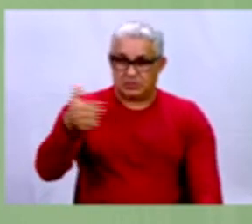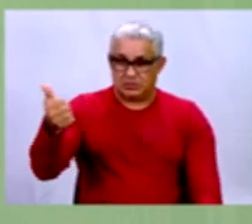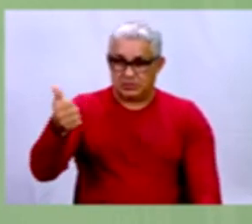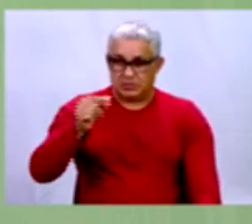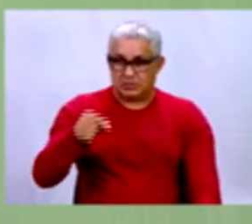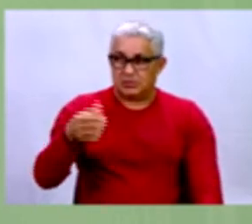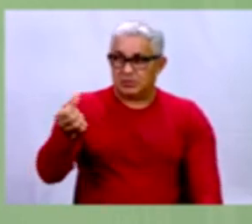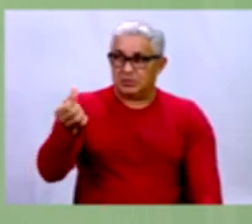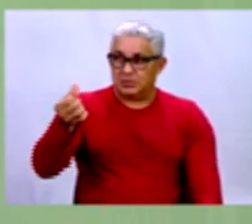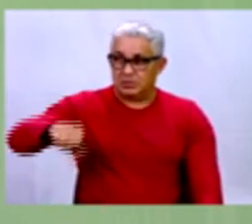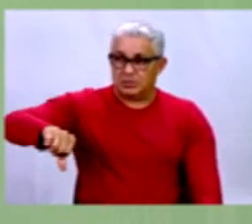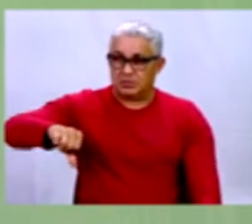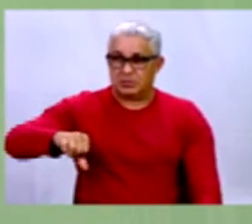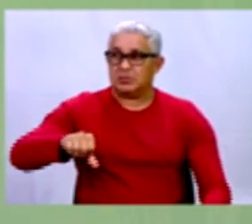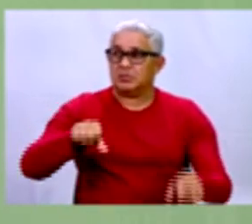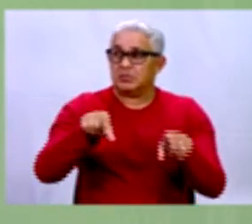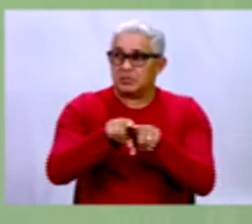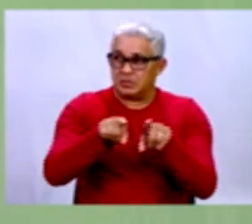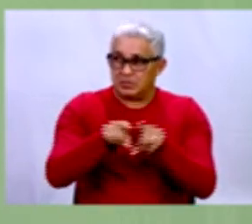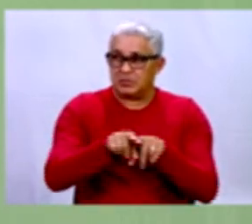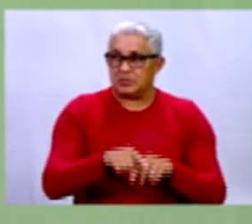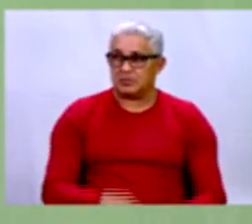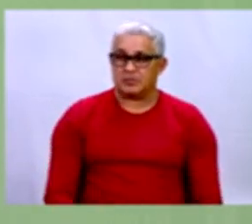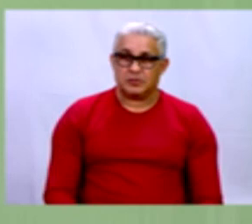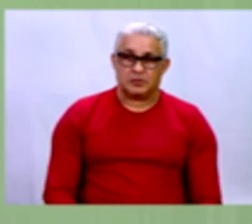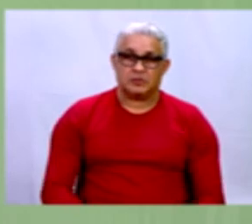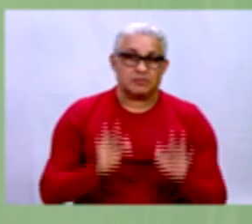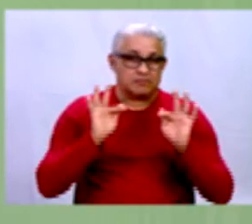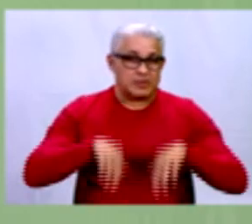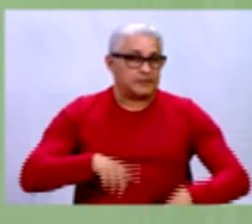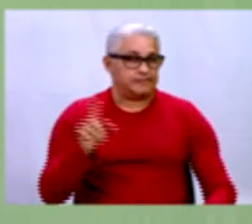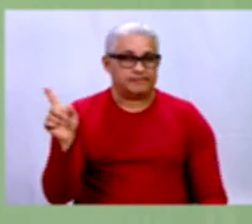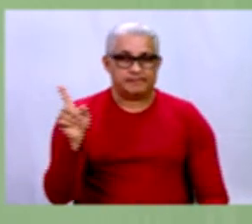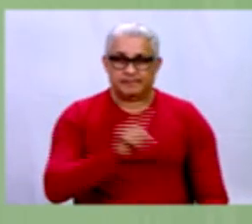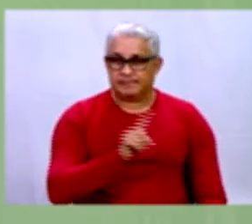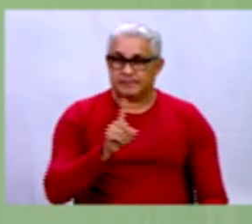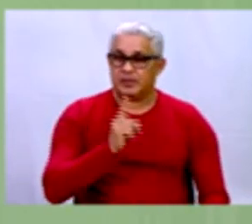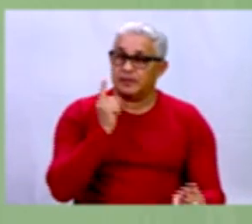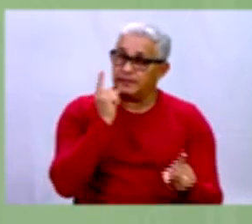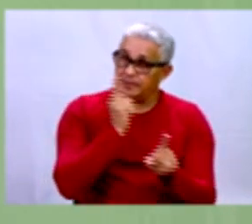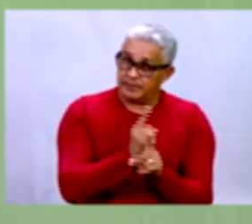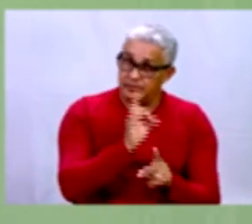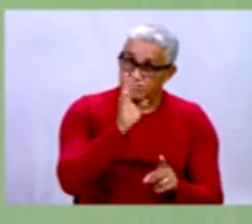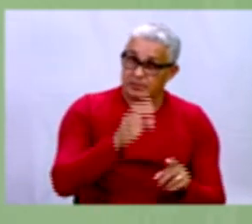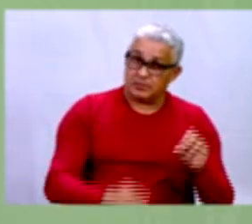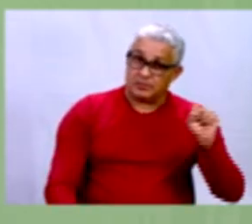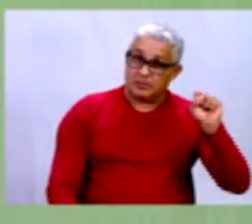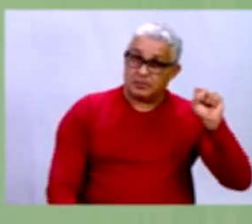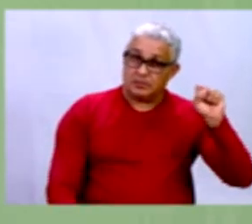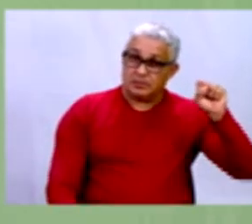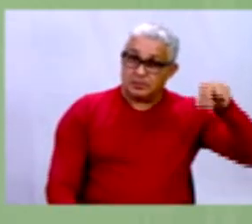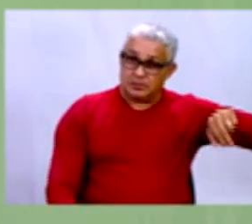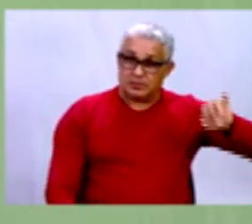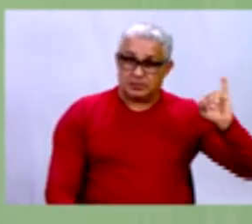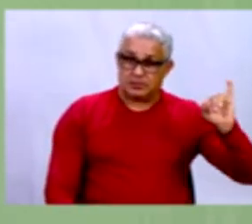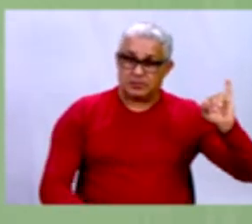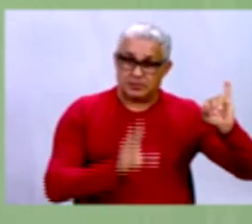6.721,69. Também não terminou, tá? E a gente vai pegar esse valor,